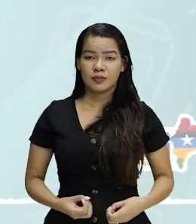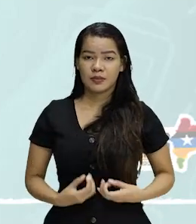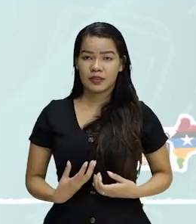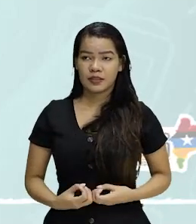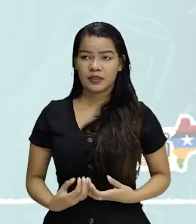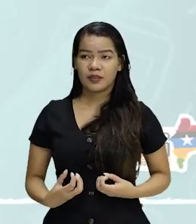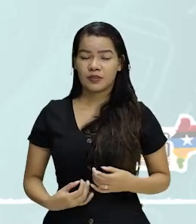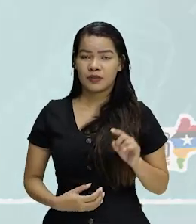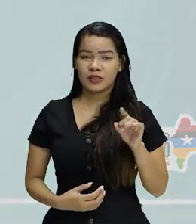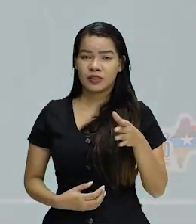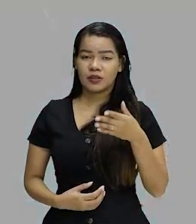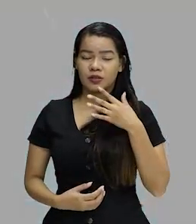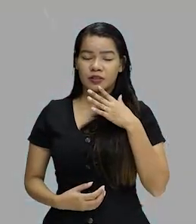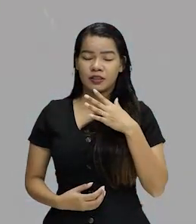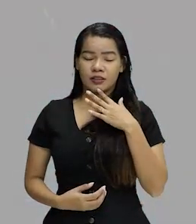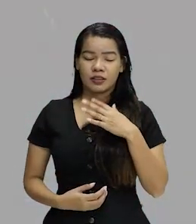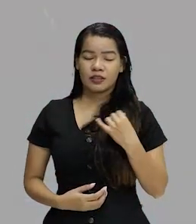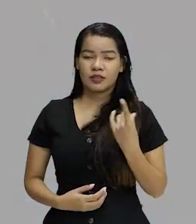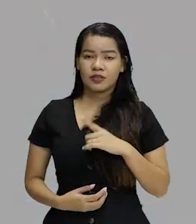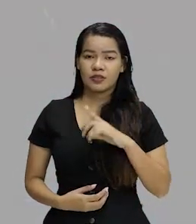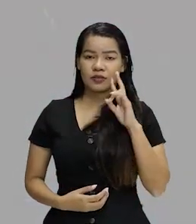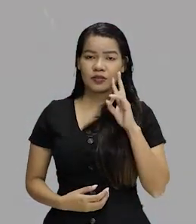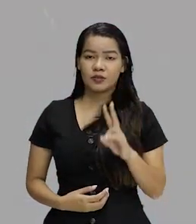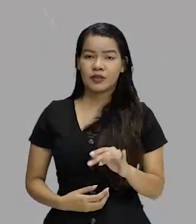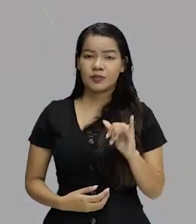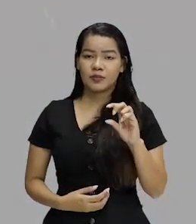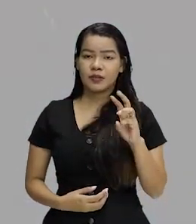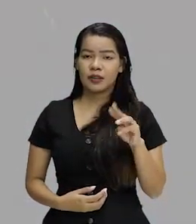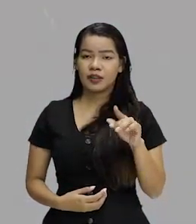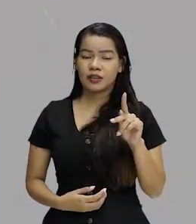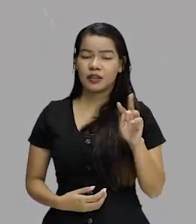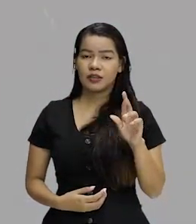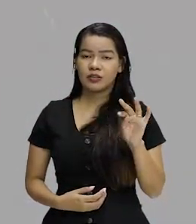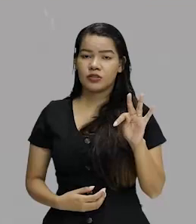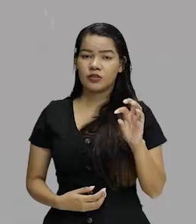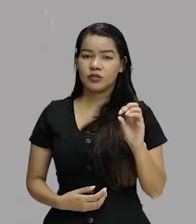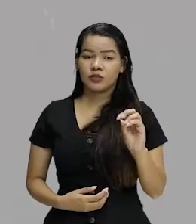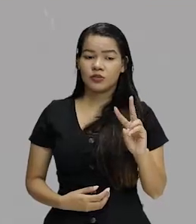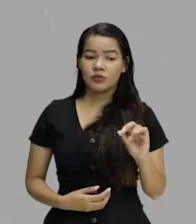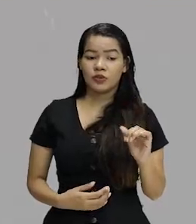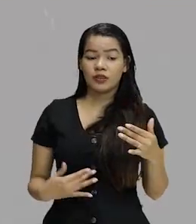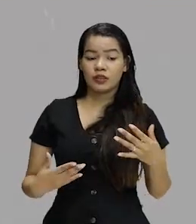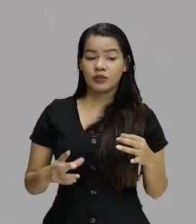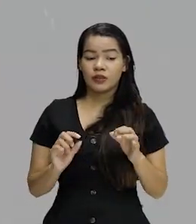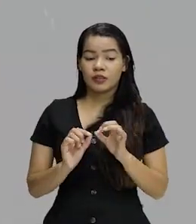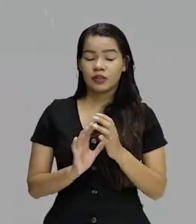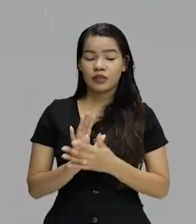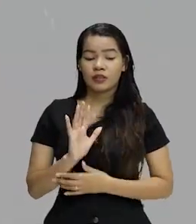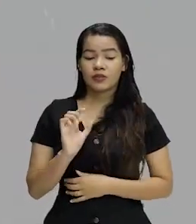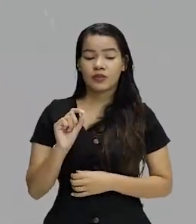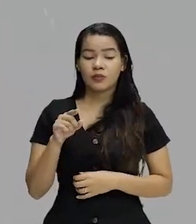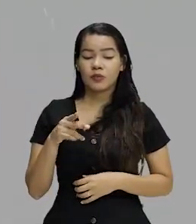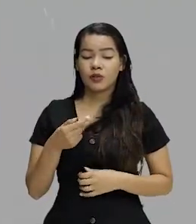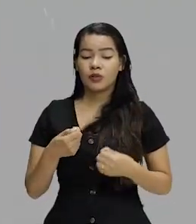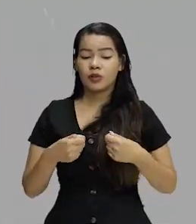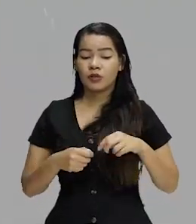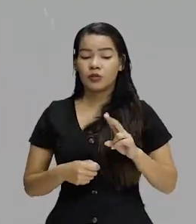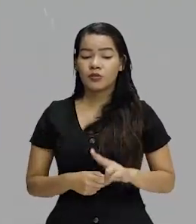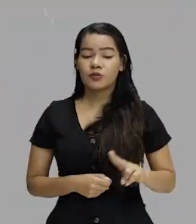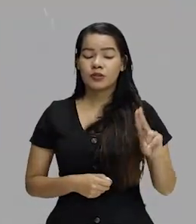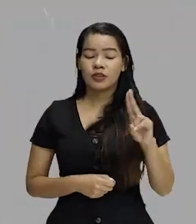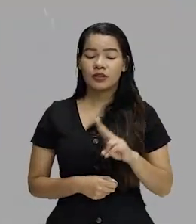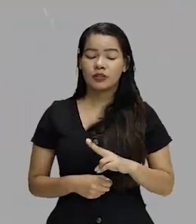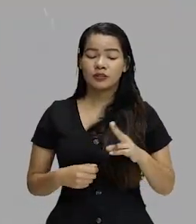let's, que vocês já conhecem, que nós vimos em imperativo. Então, são construções que vocês podem utilizar usando esses